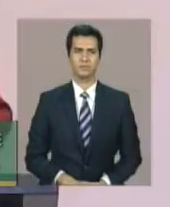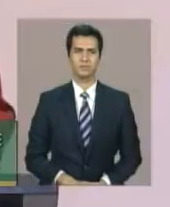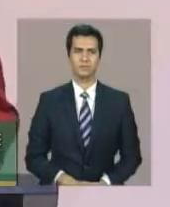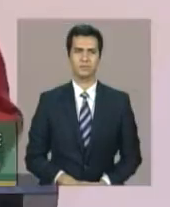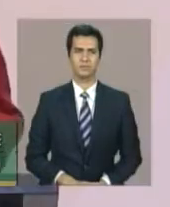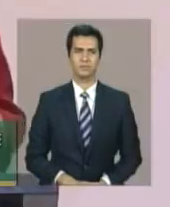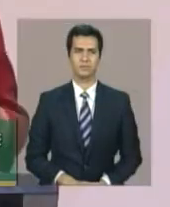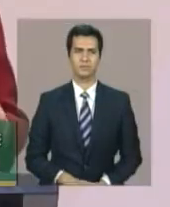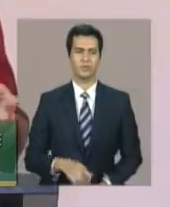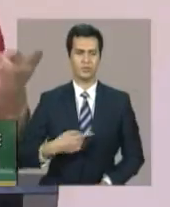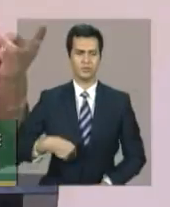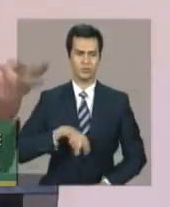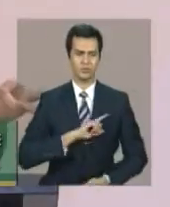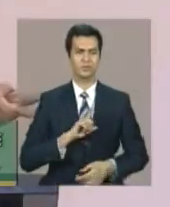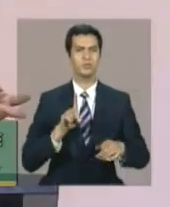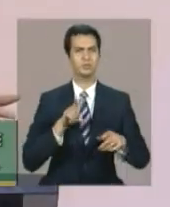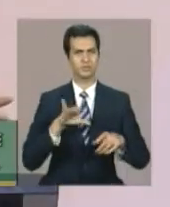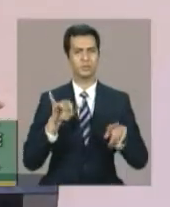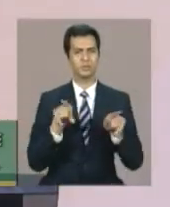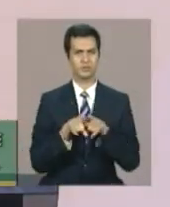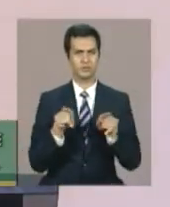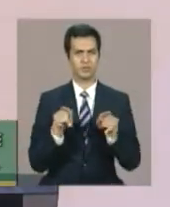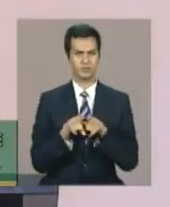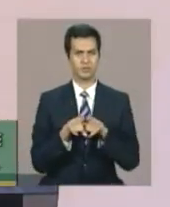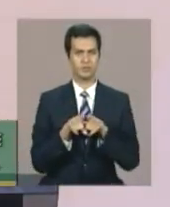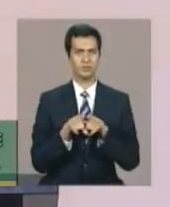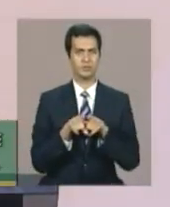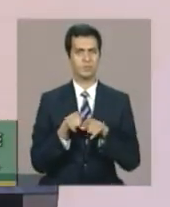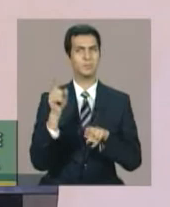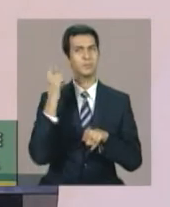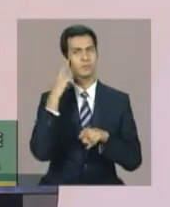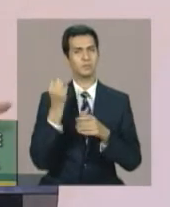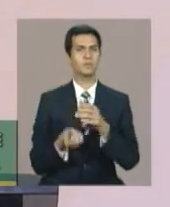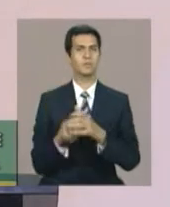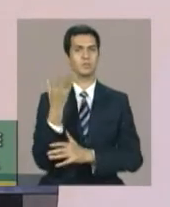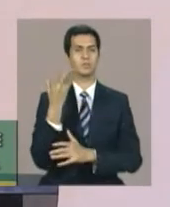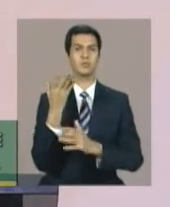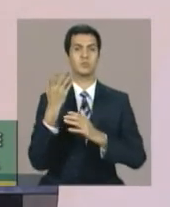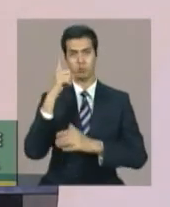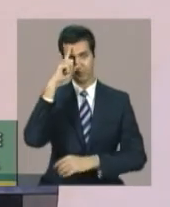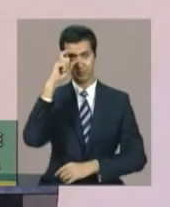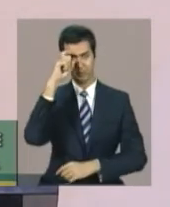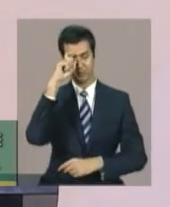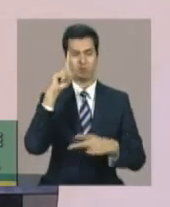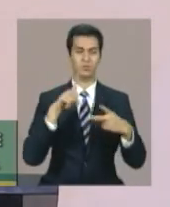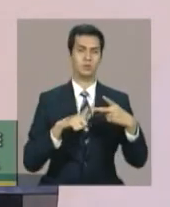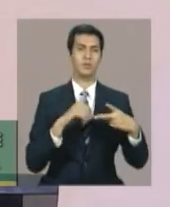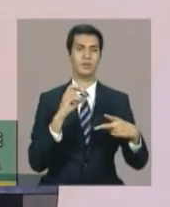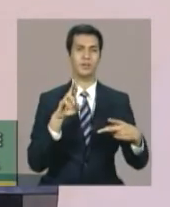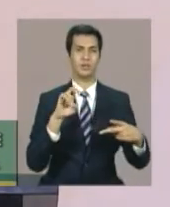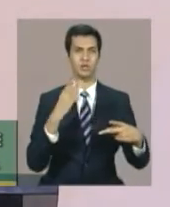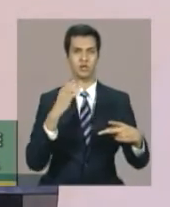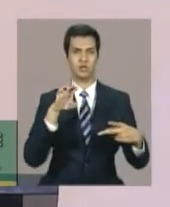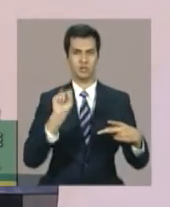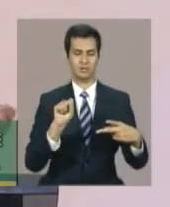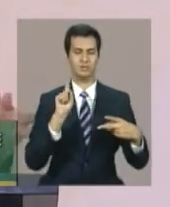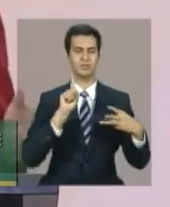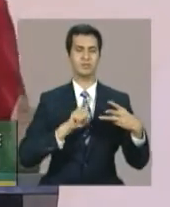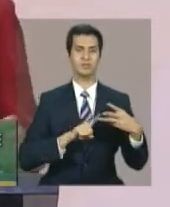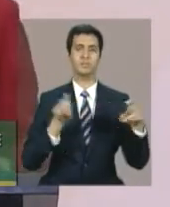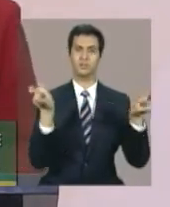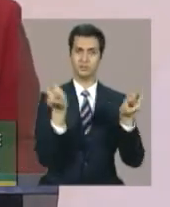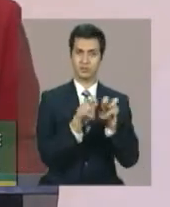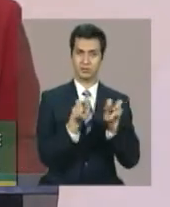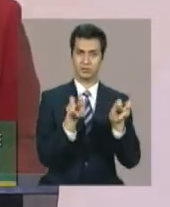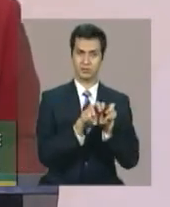Vamos também considerar unidades básicas de saúde, creches e pré-escolas e quadras